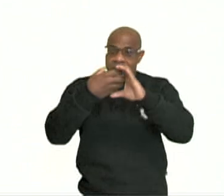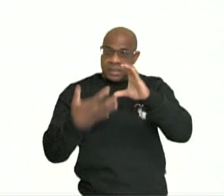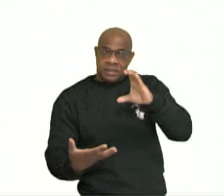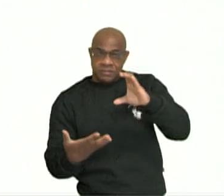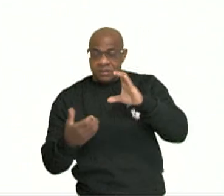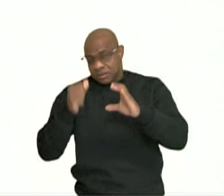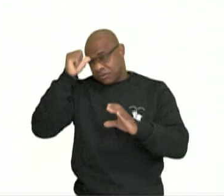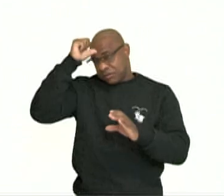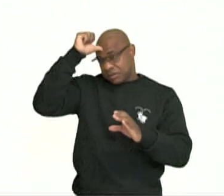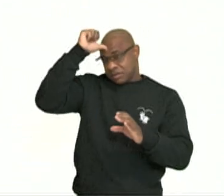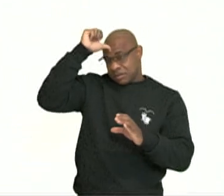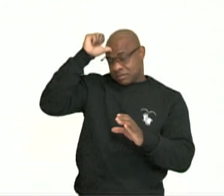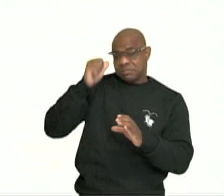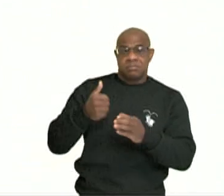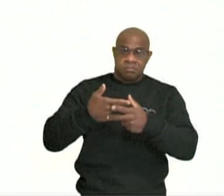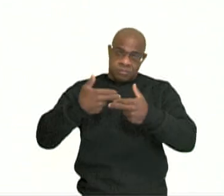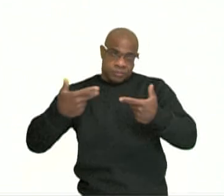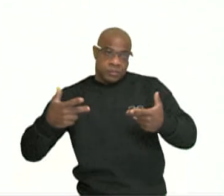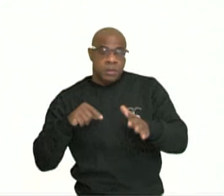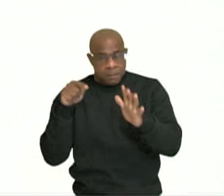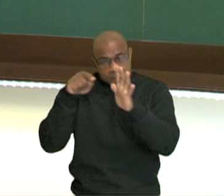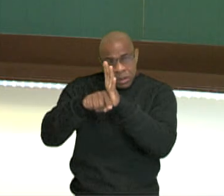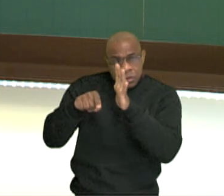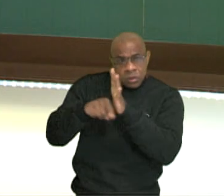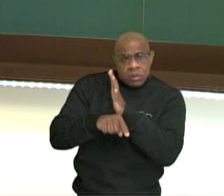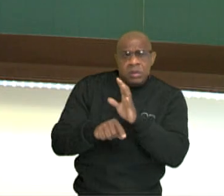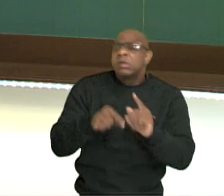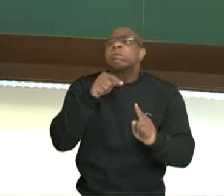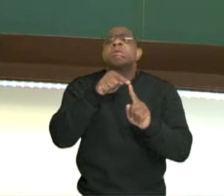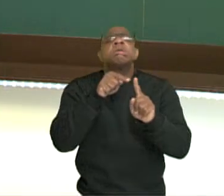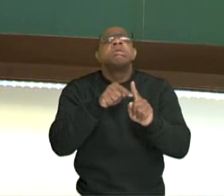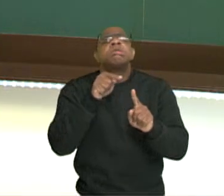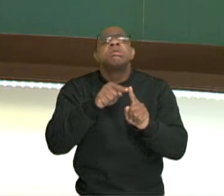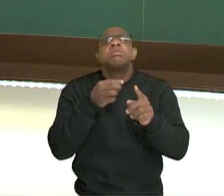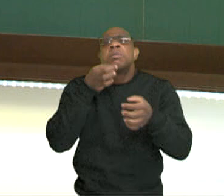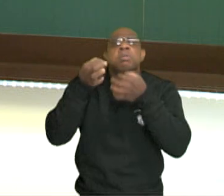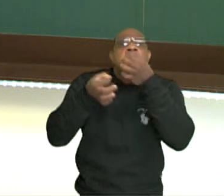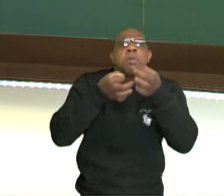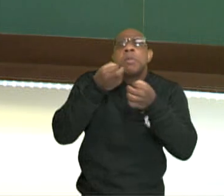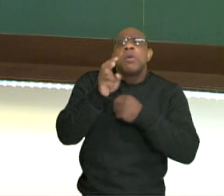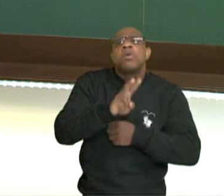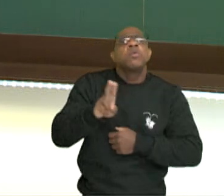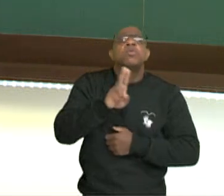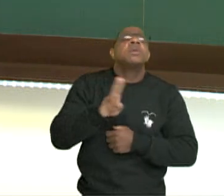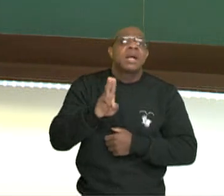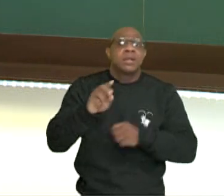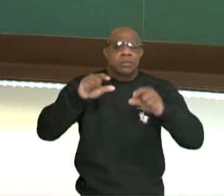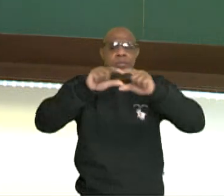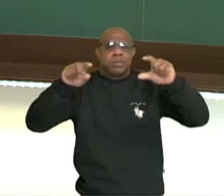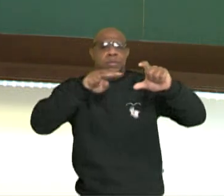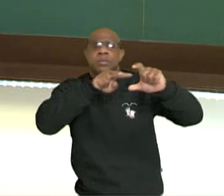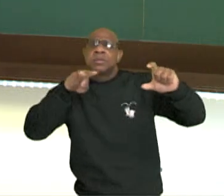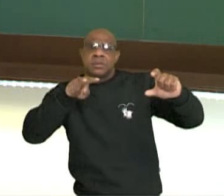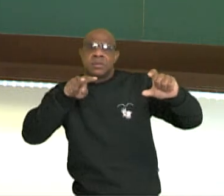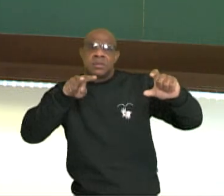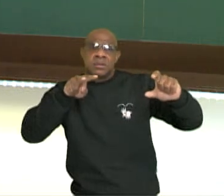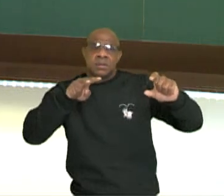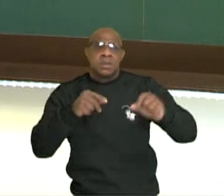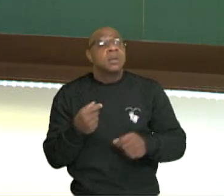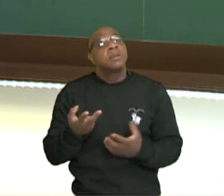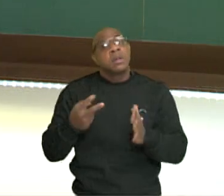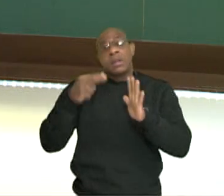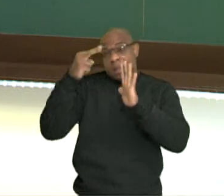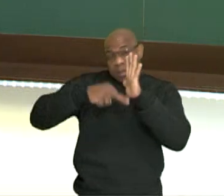ocidentais. Eu te pergunto, que tipo de argumento é usado nesse trecho? Então, eu peço que você realize aí